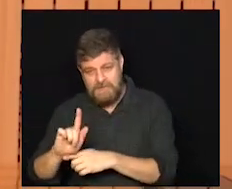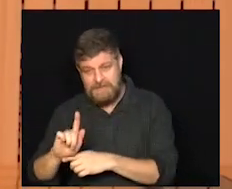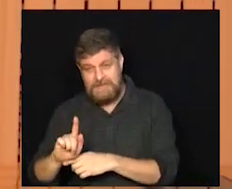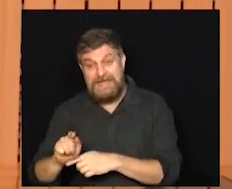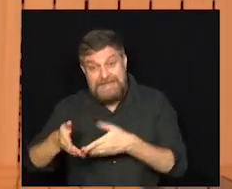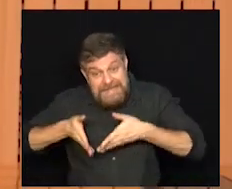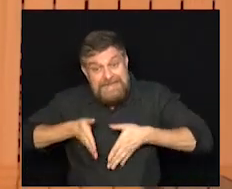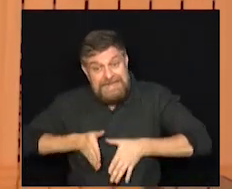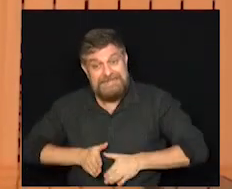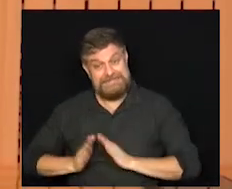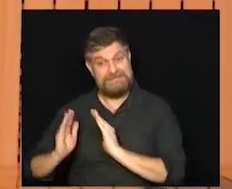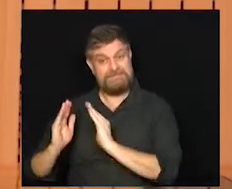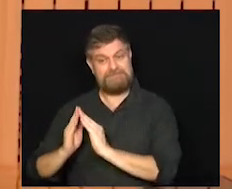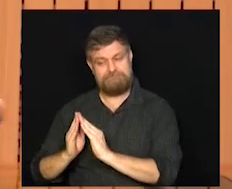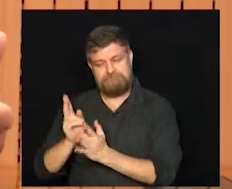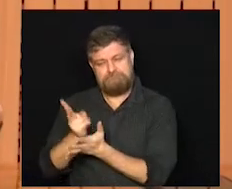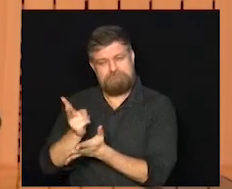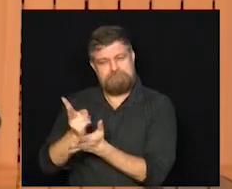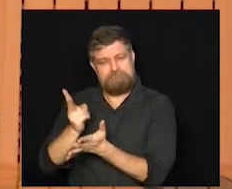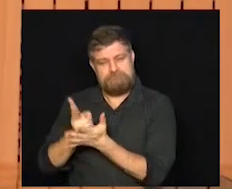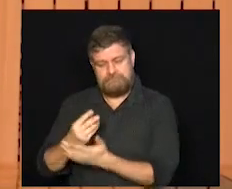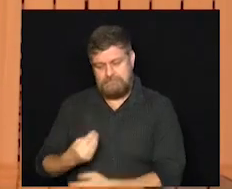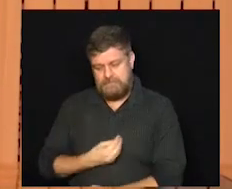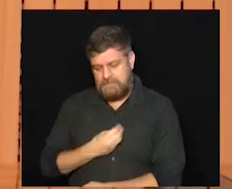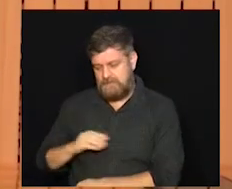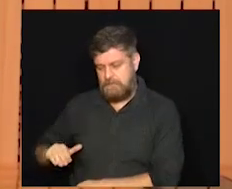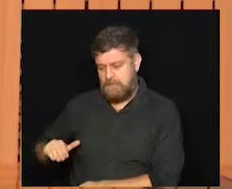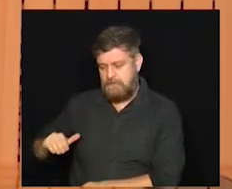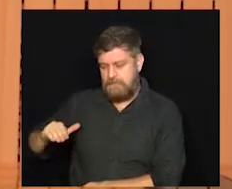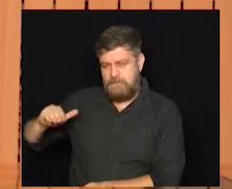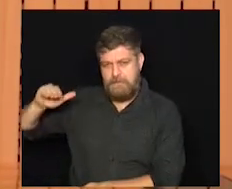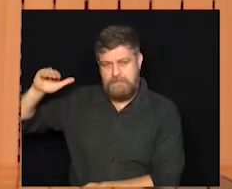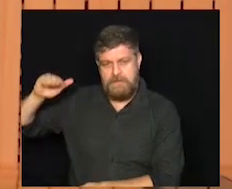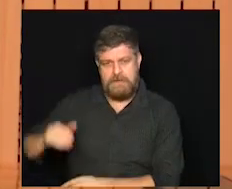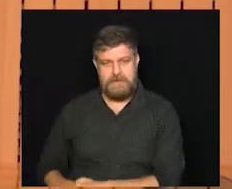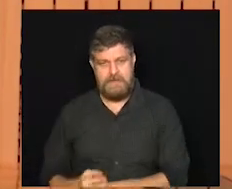né? E interessante que em 89 eu estava